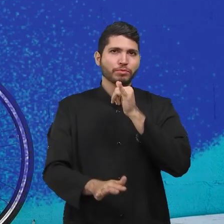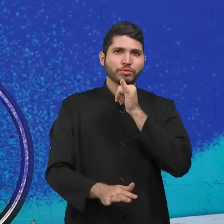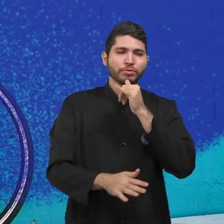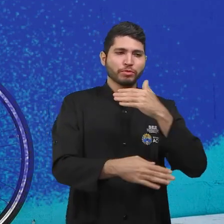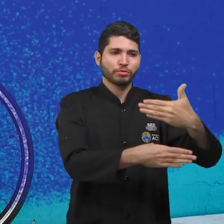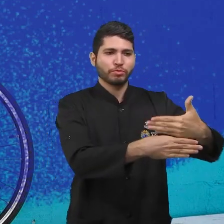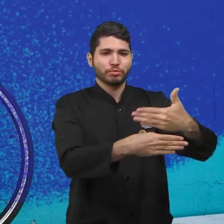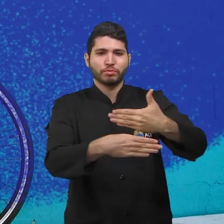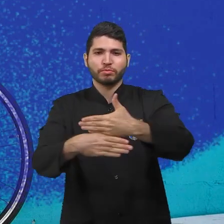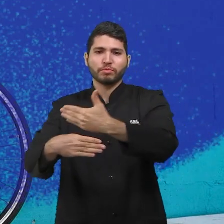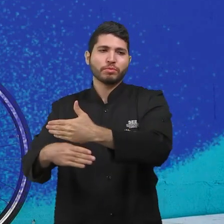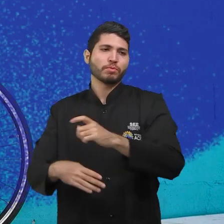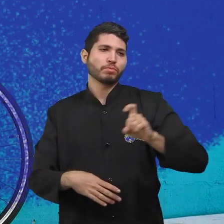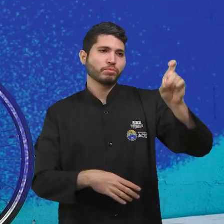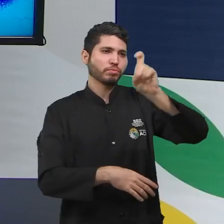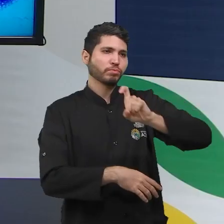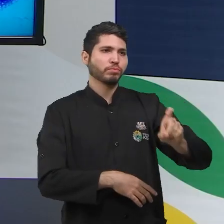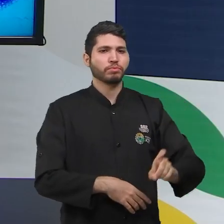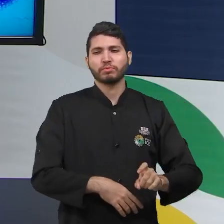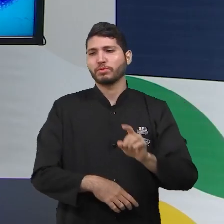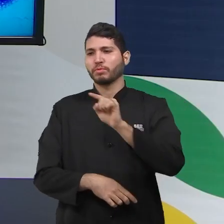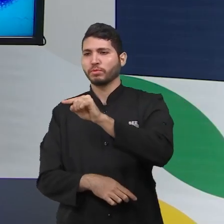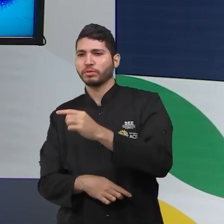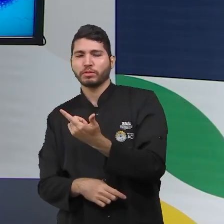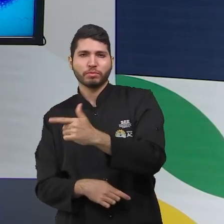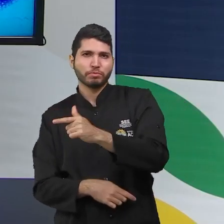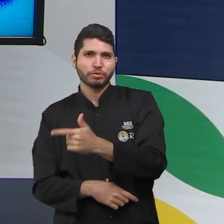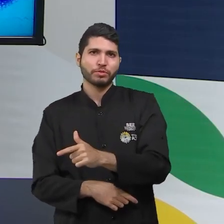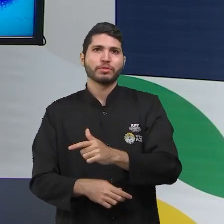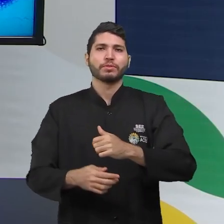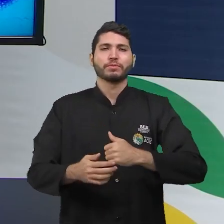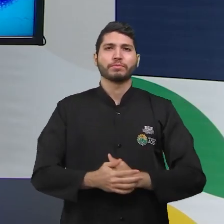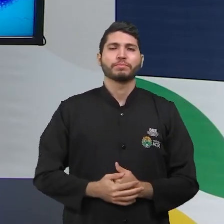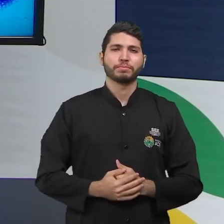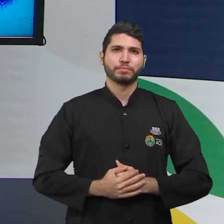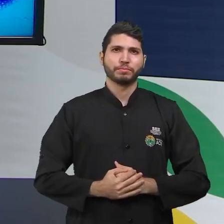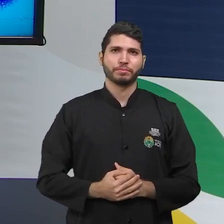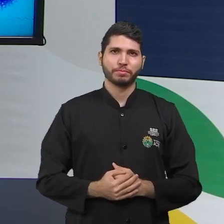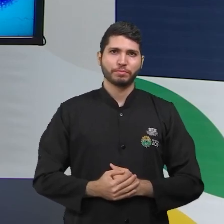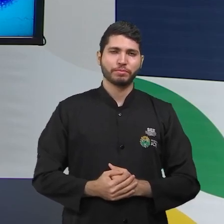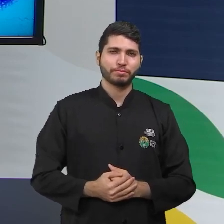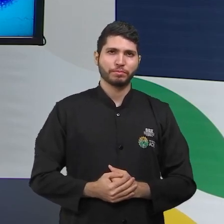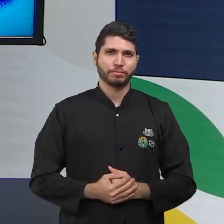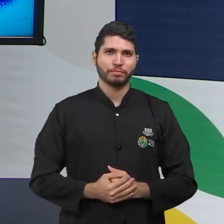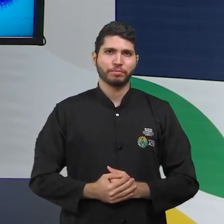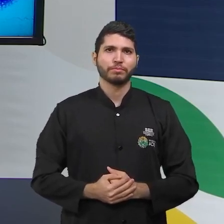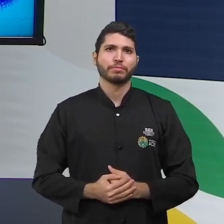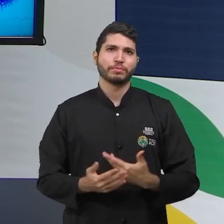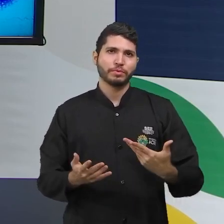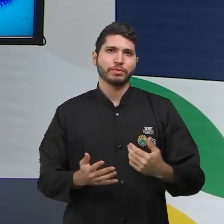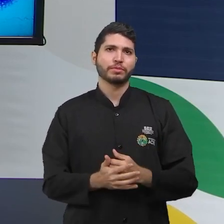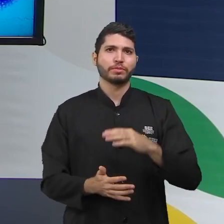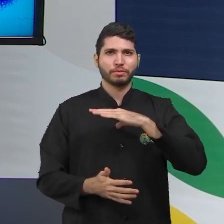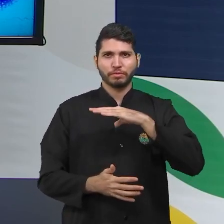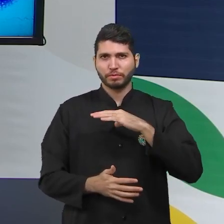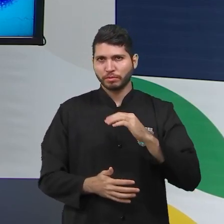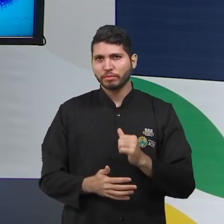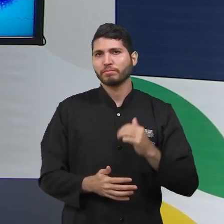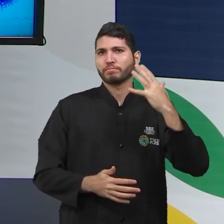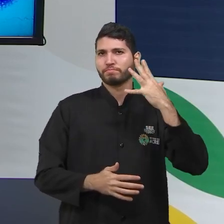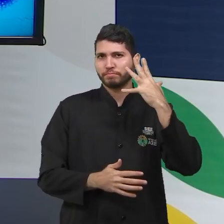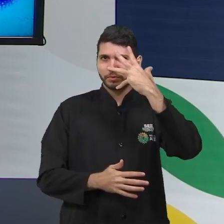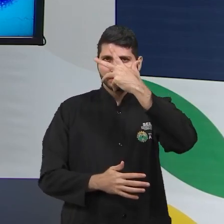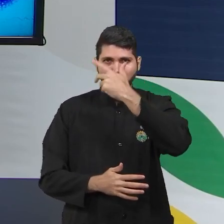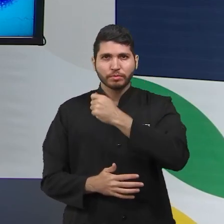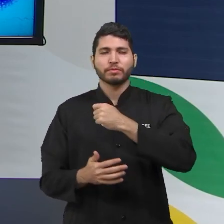sem o grafite. Então, faz sempre essa transformação dos espaços urbanos, as cidades ficam mais bonitas e também